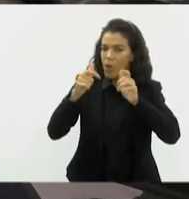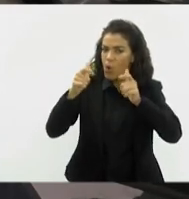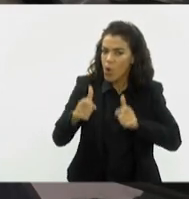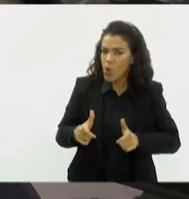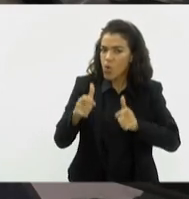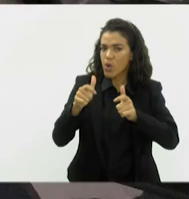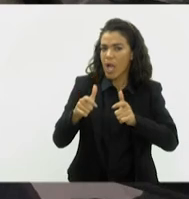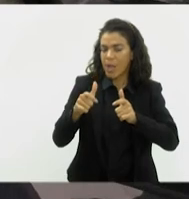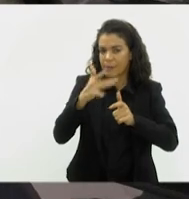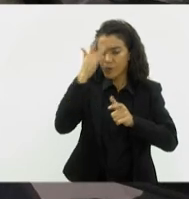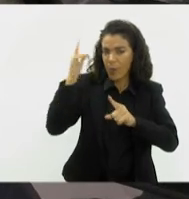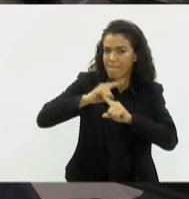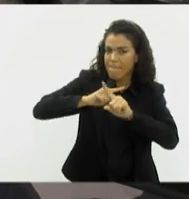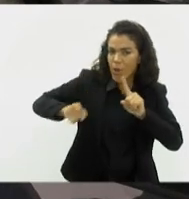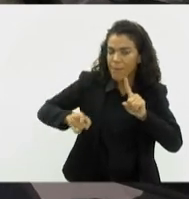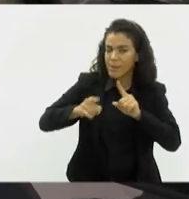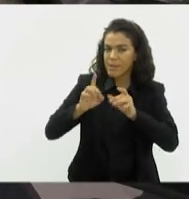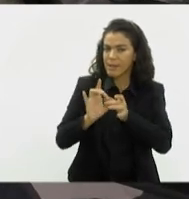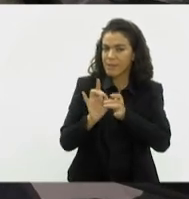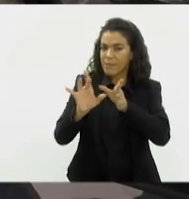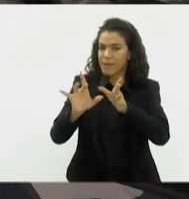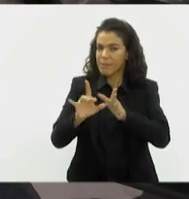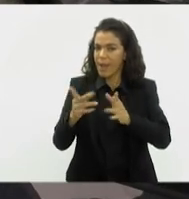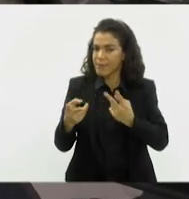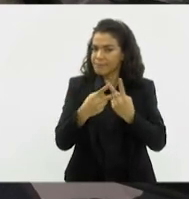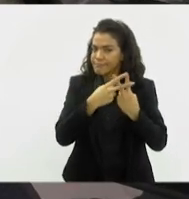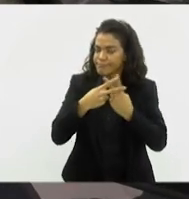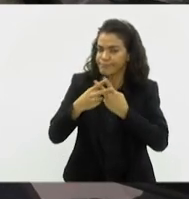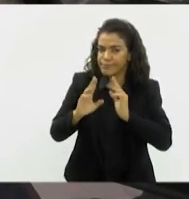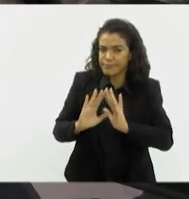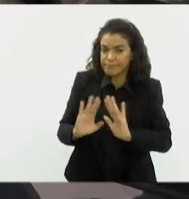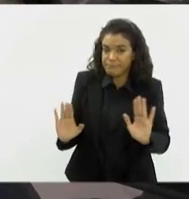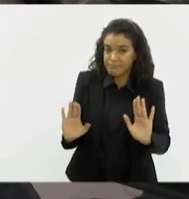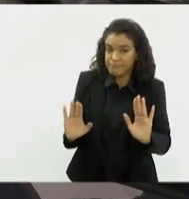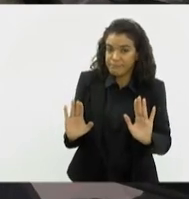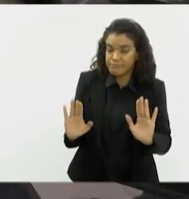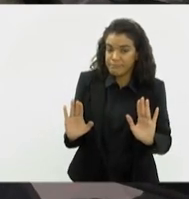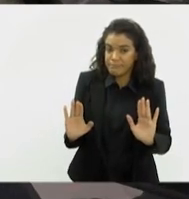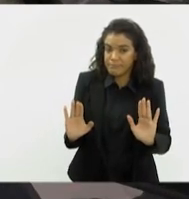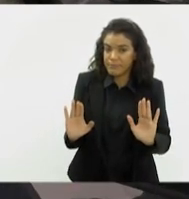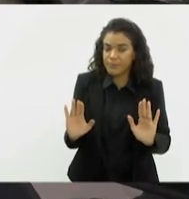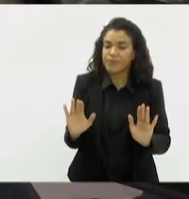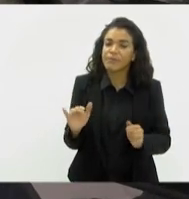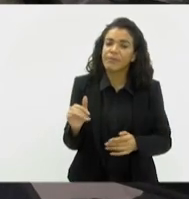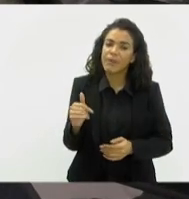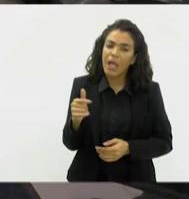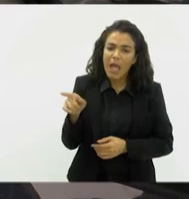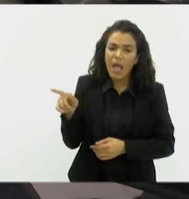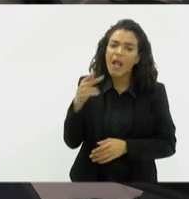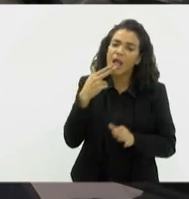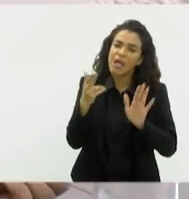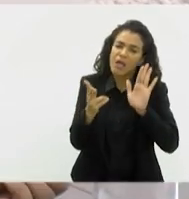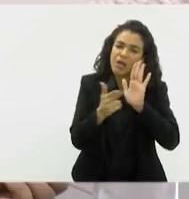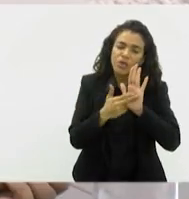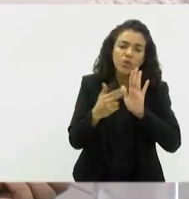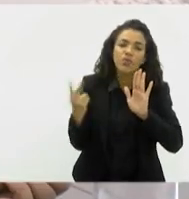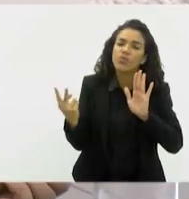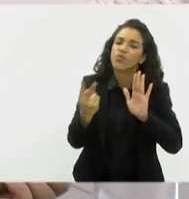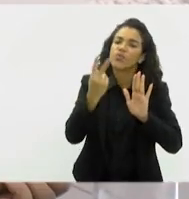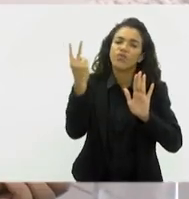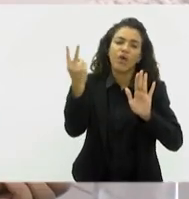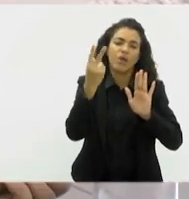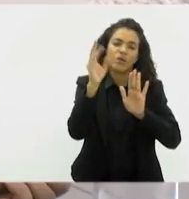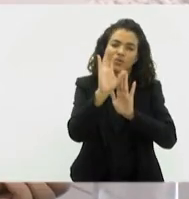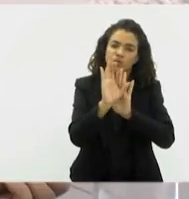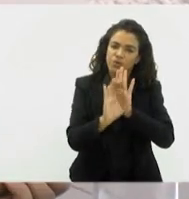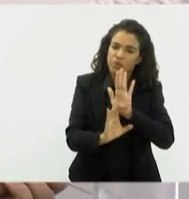pena privativa de liberdade, tal qual fez a senhora Vanessa. Só essa questão. Mas ela já fez uma exploração. Ela reconheceu que talvez não valorizou tanto no